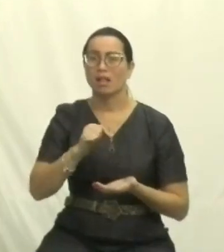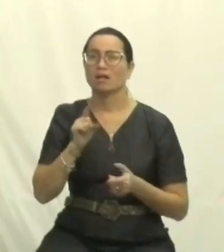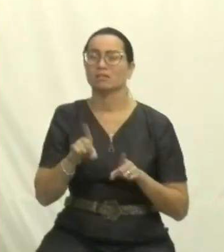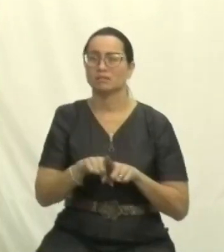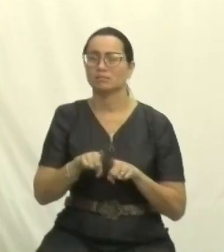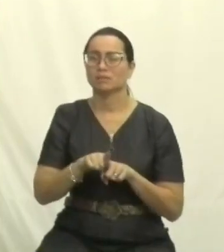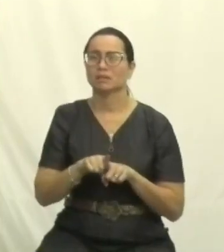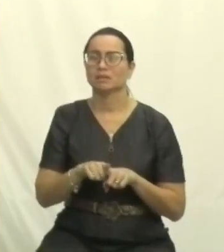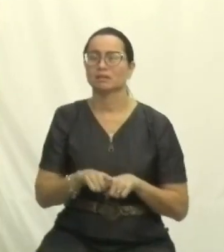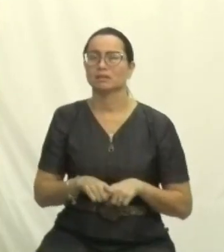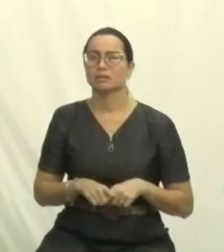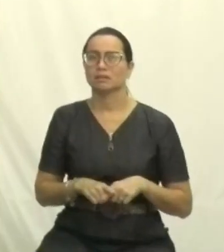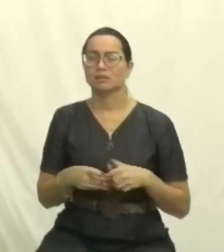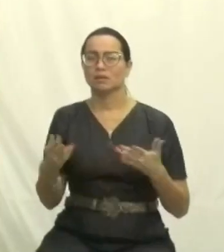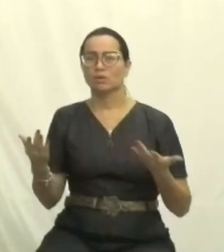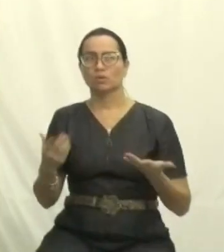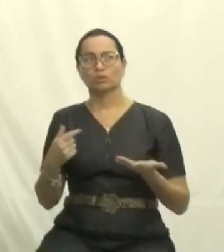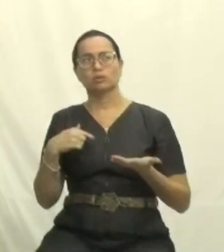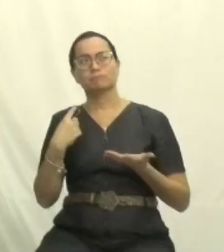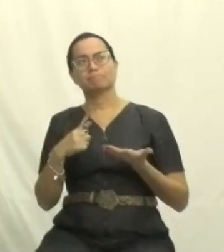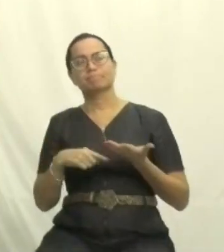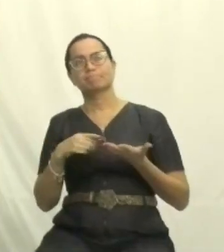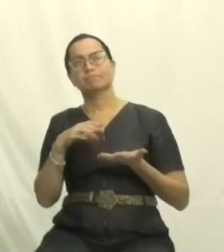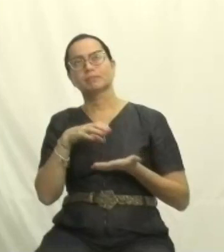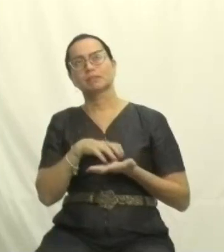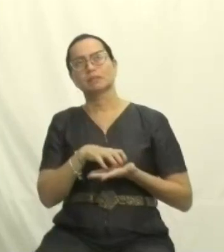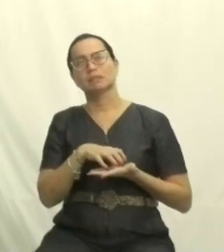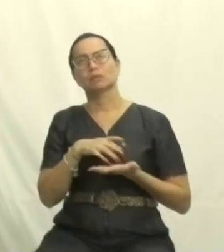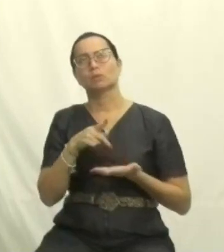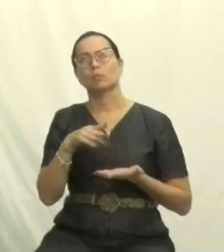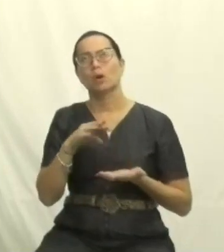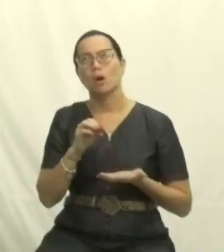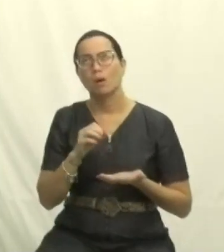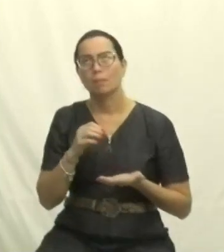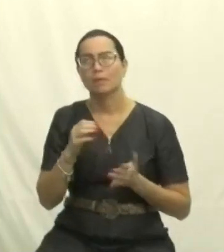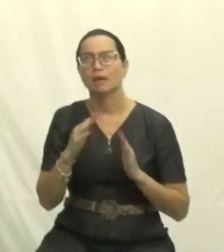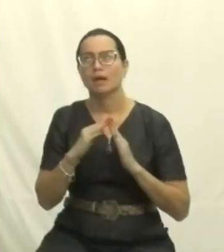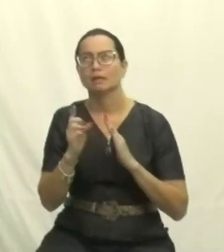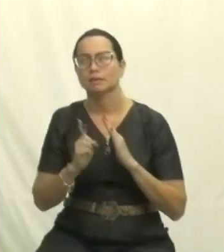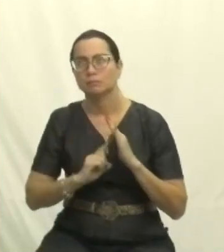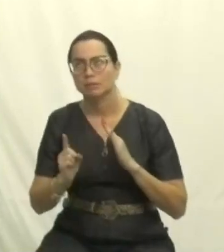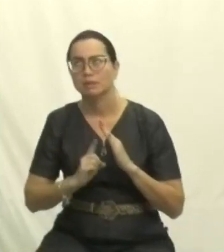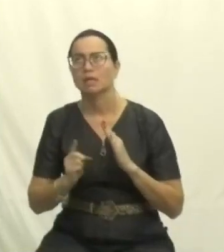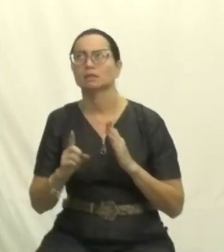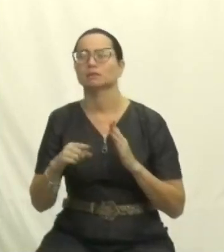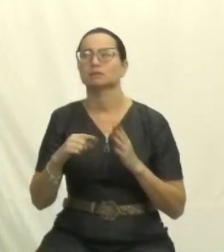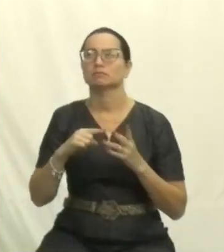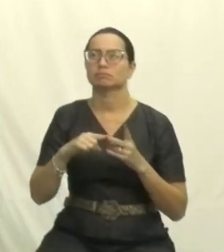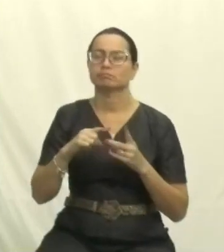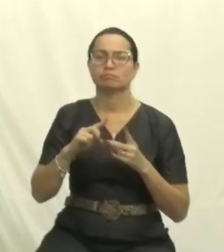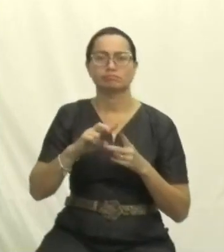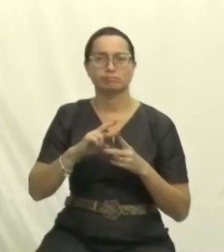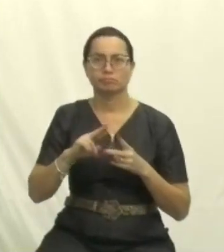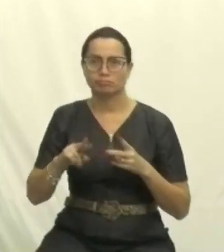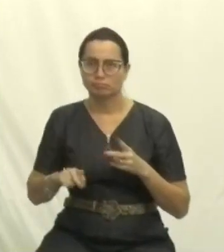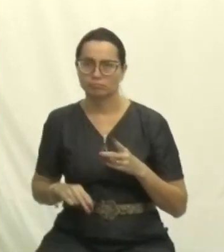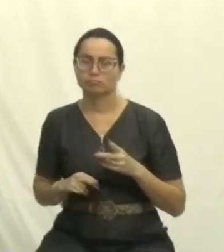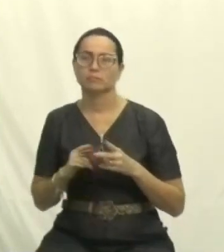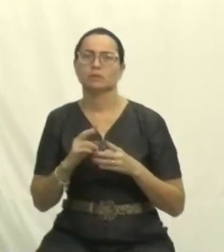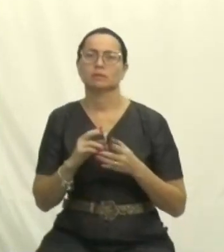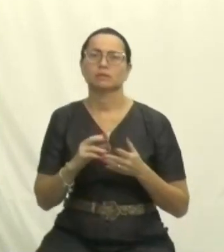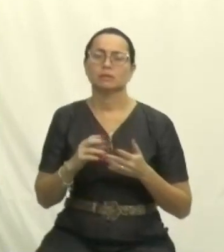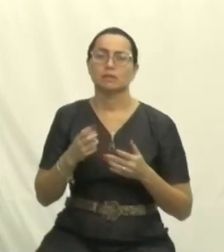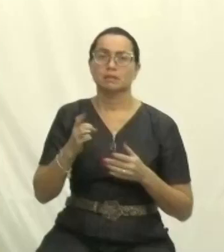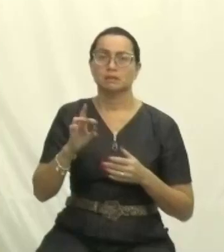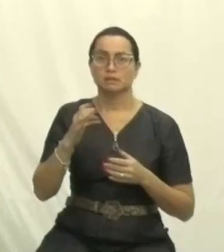ali, hoje República, mas casa de passagem, mas também o Centro Pop, viu, vereador Nicolas? Até se eu puder dar uma